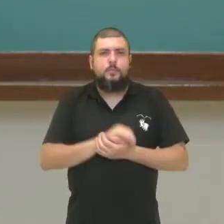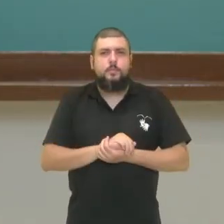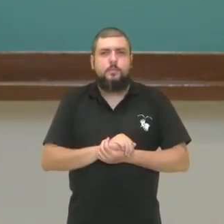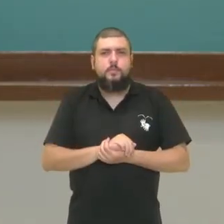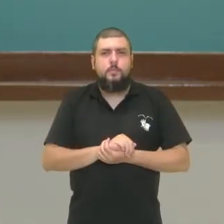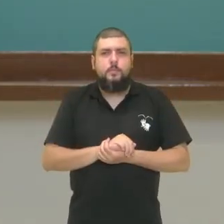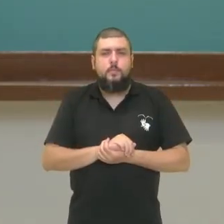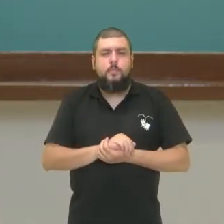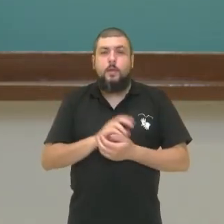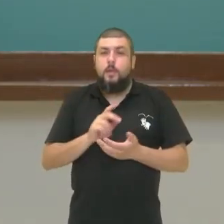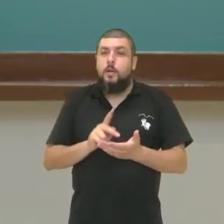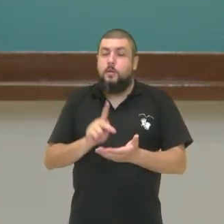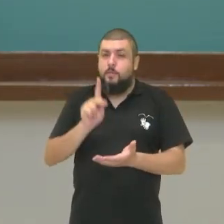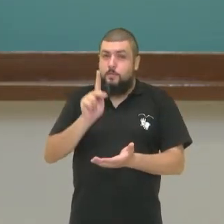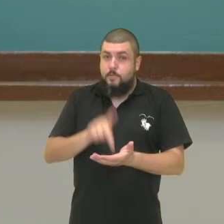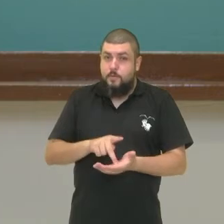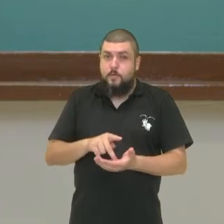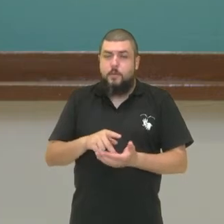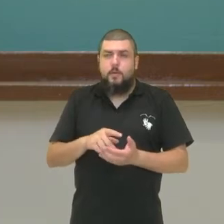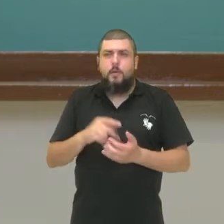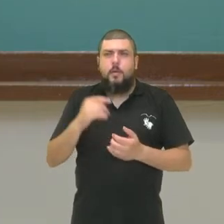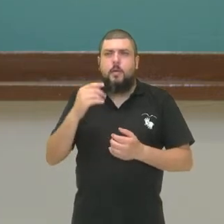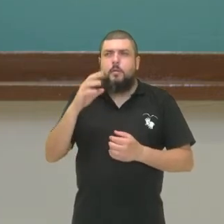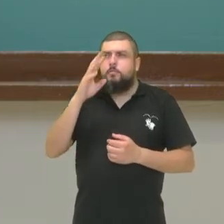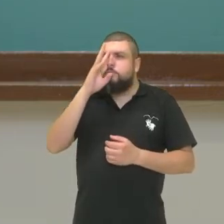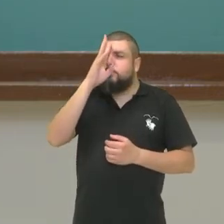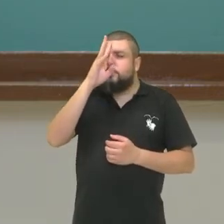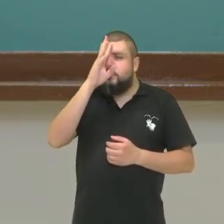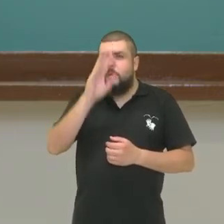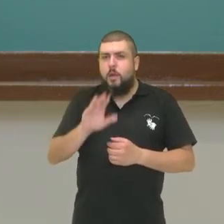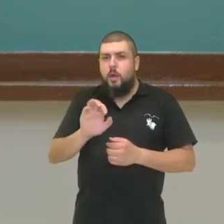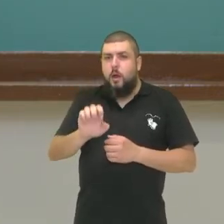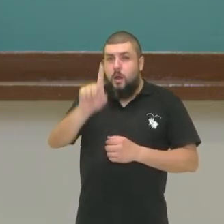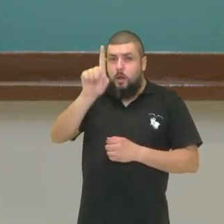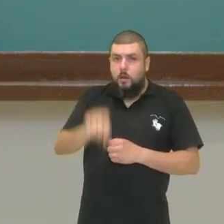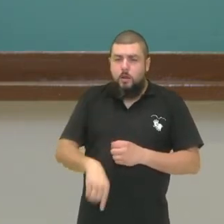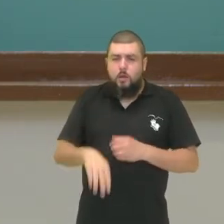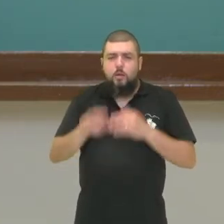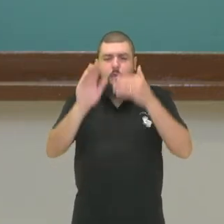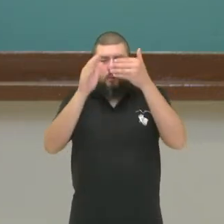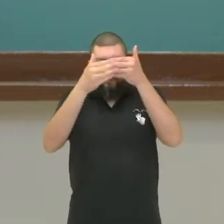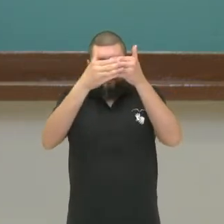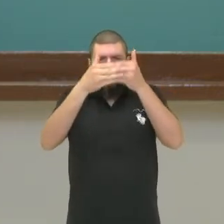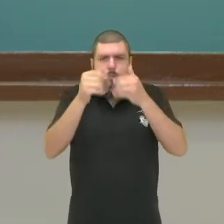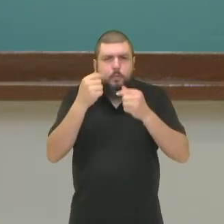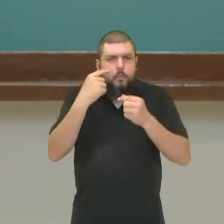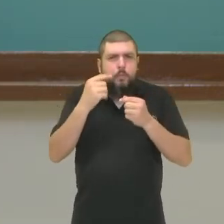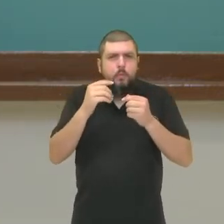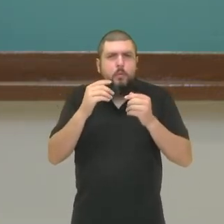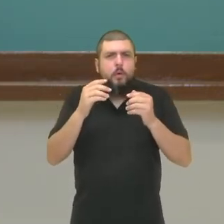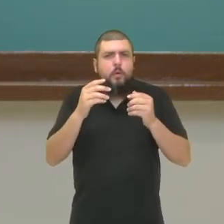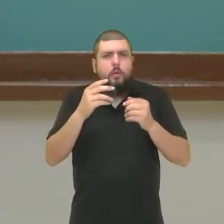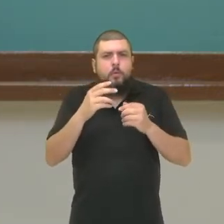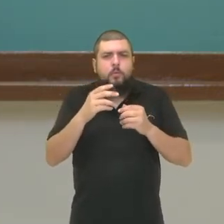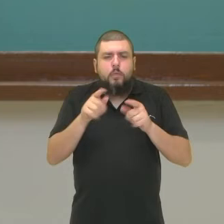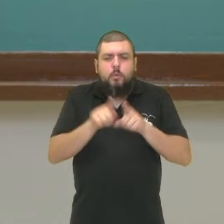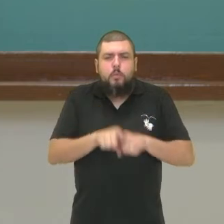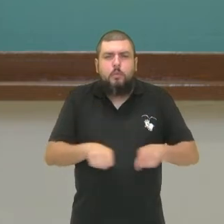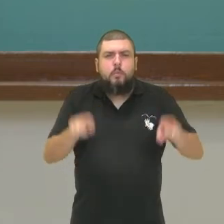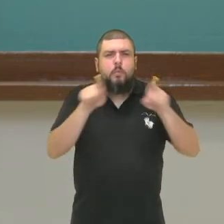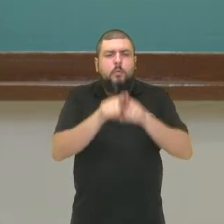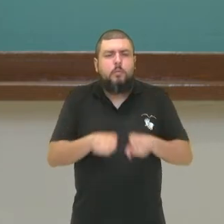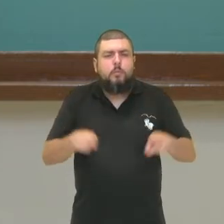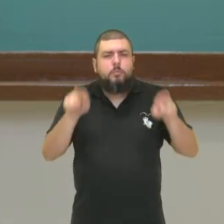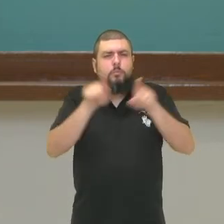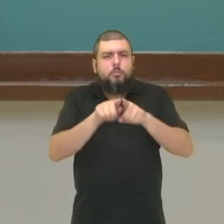ela faz isso, ela tira o ser humano de dentro de uma caixa, de algo pré-estabelecido, oportunizando